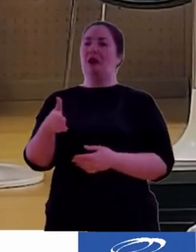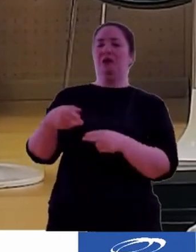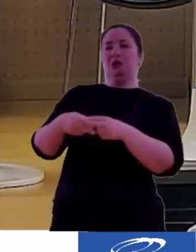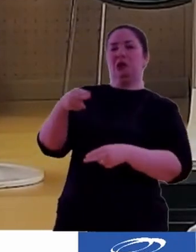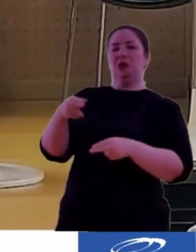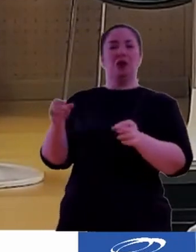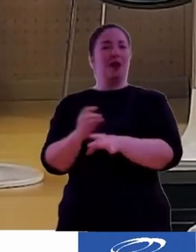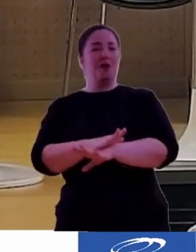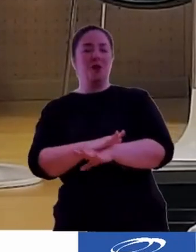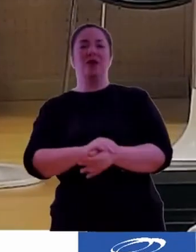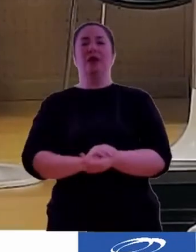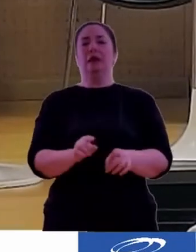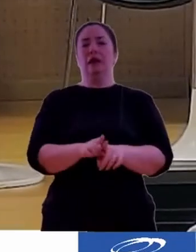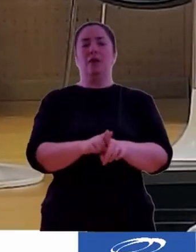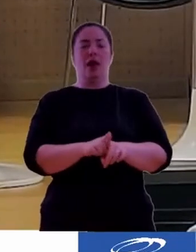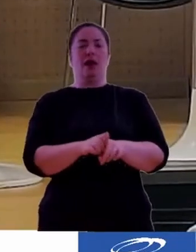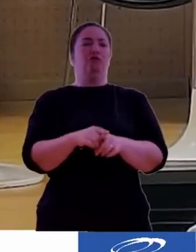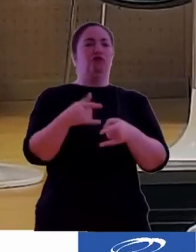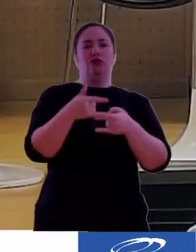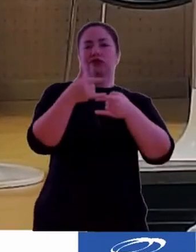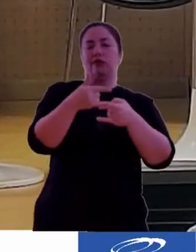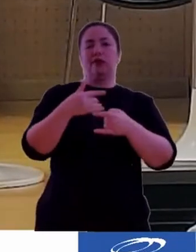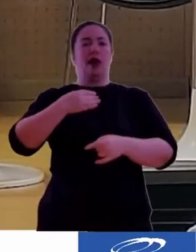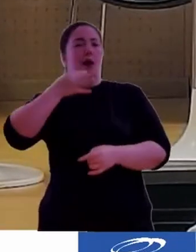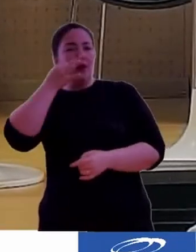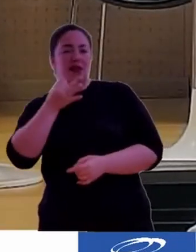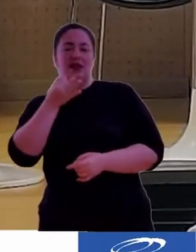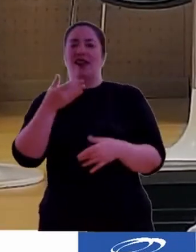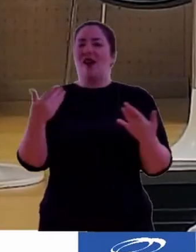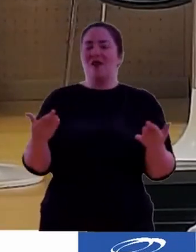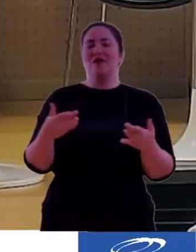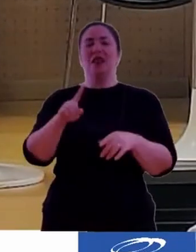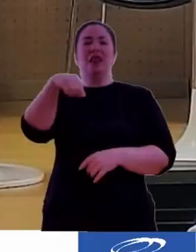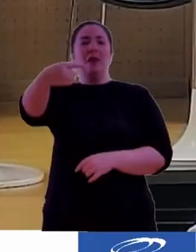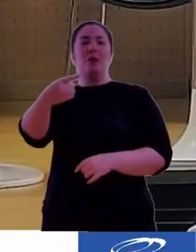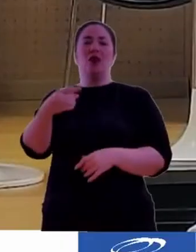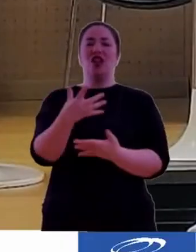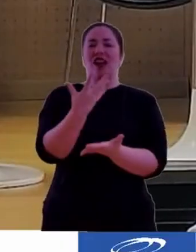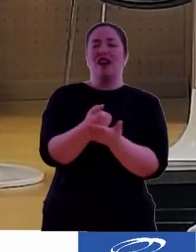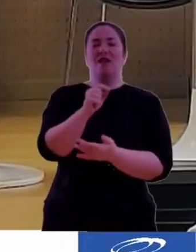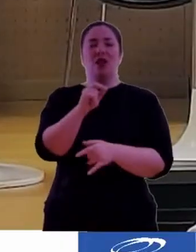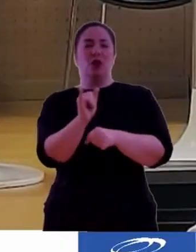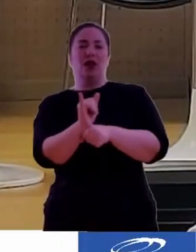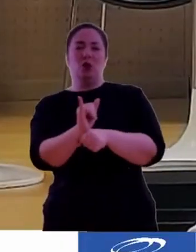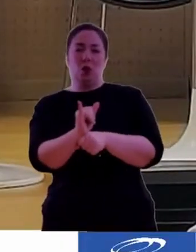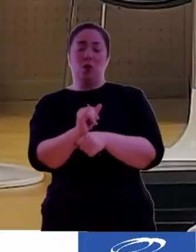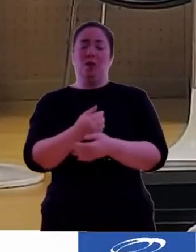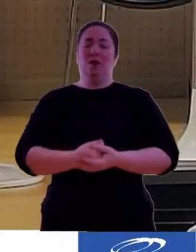online, em formato híbrido, depois disponível no YouTube, para quem não conseguiu assistir de forma síncrona,